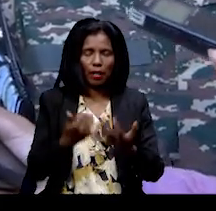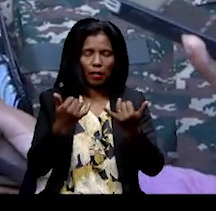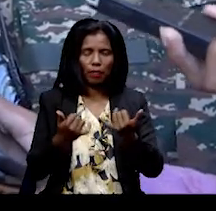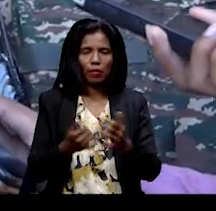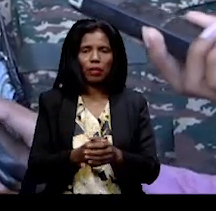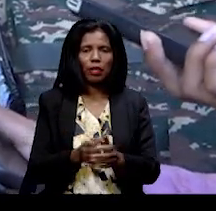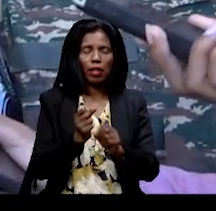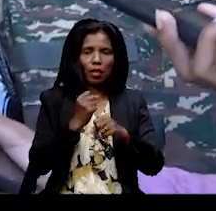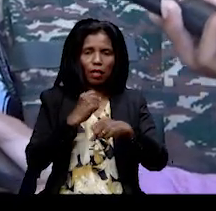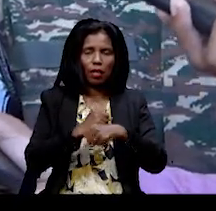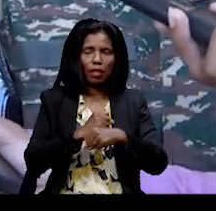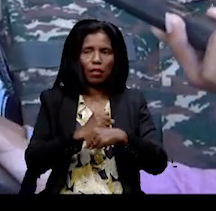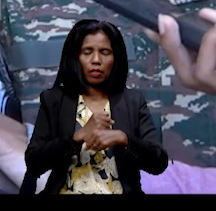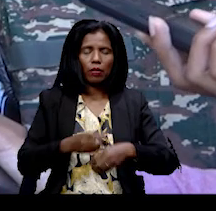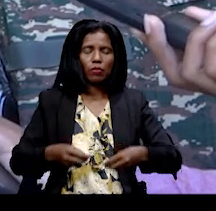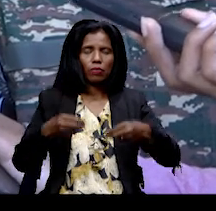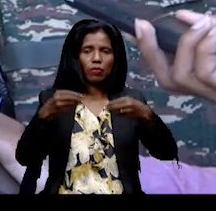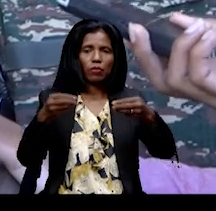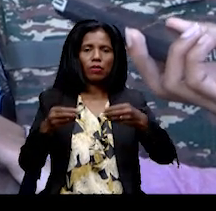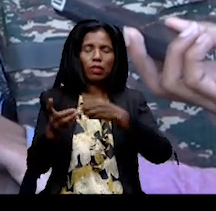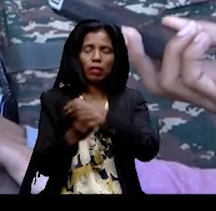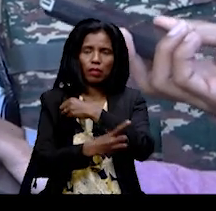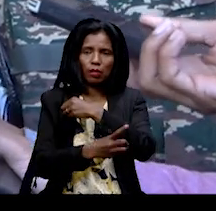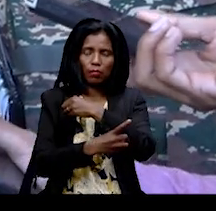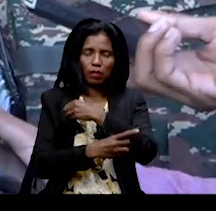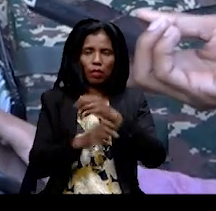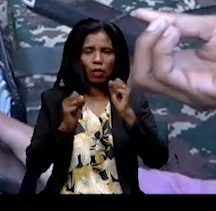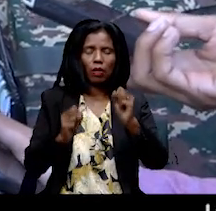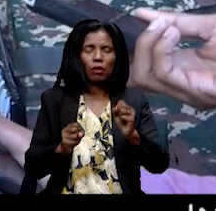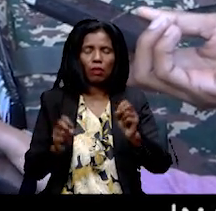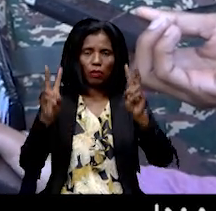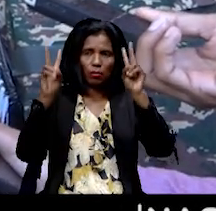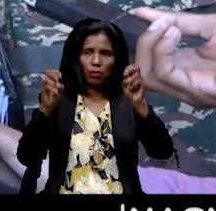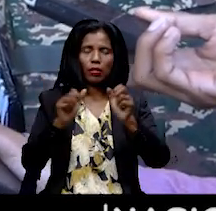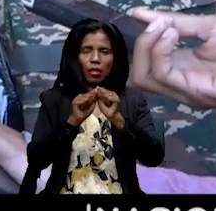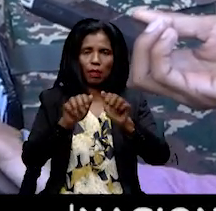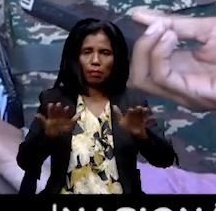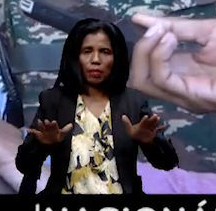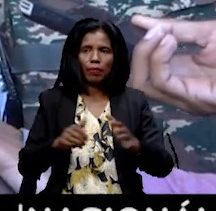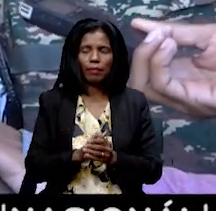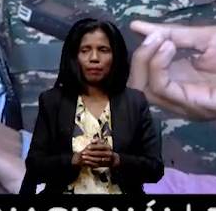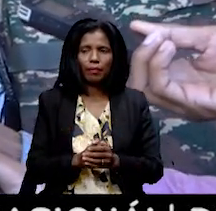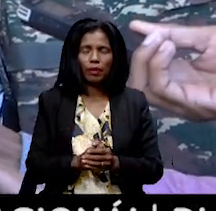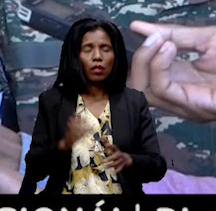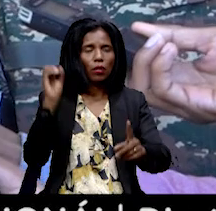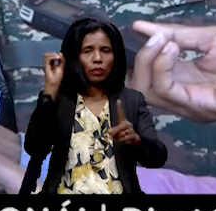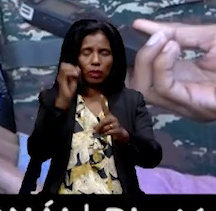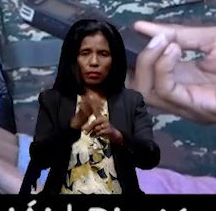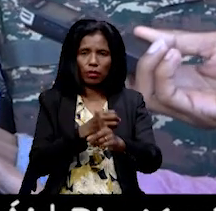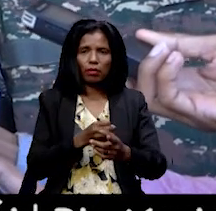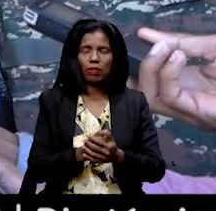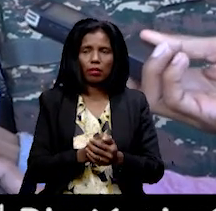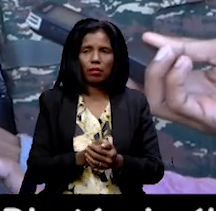operação disciplina conjunta o código operação haberan. Ni objetivo ne atu